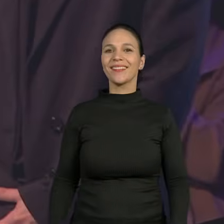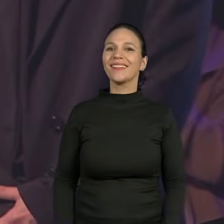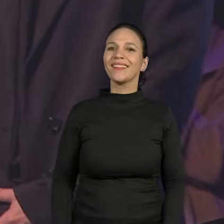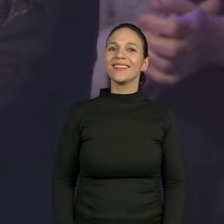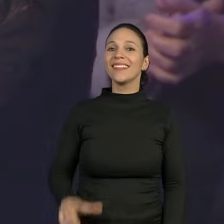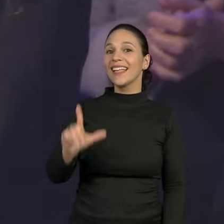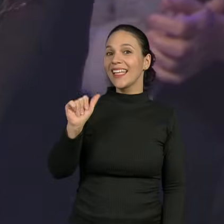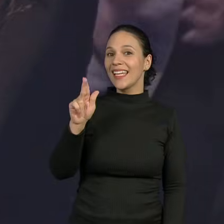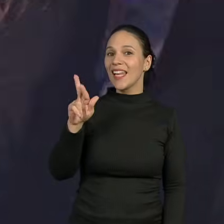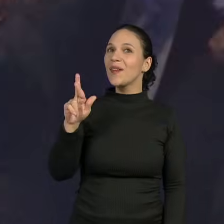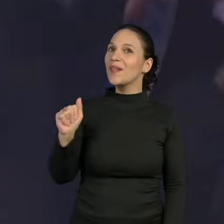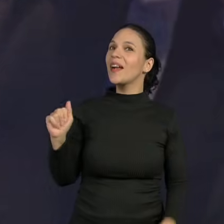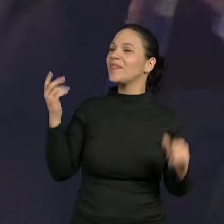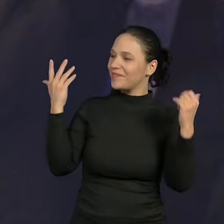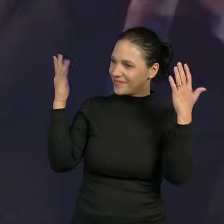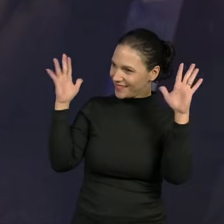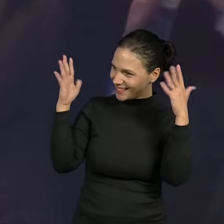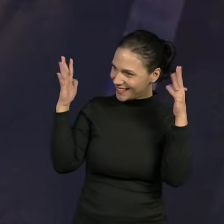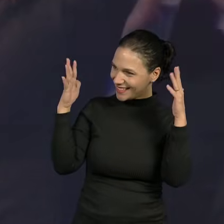Laura Visconti.